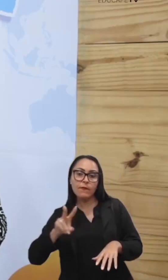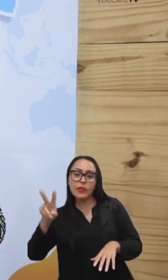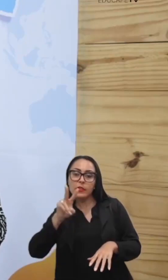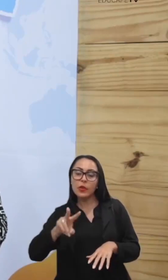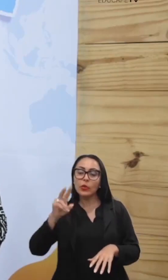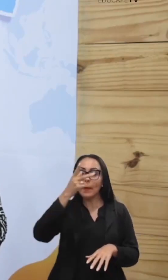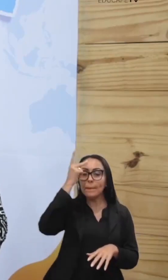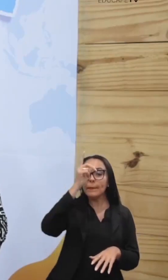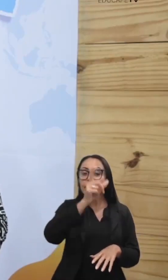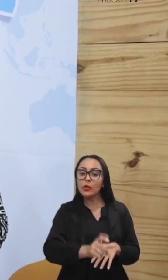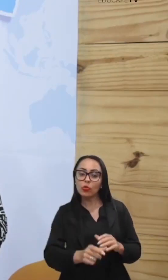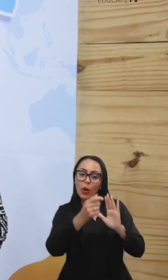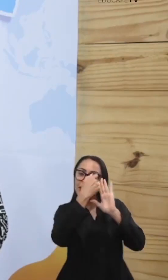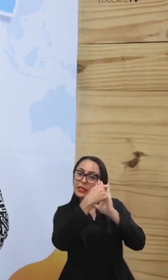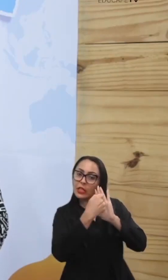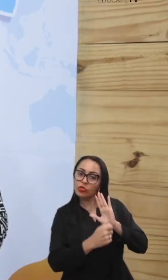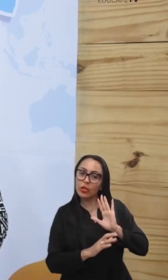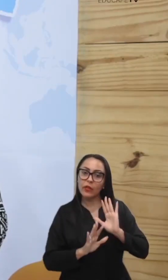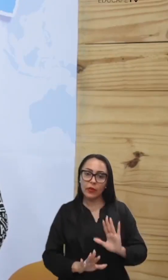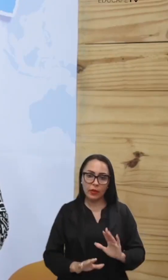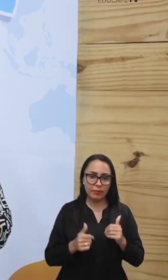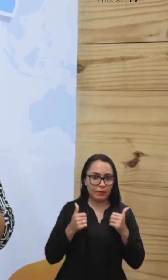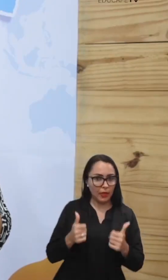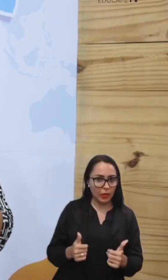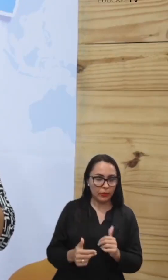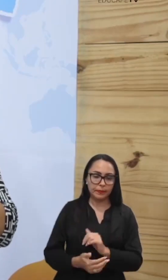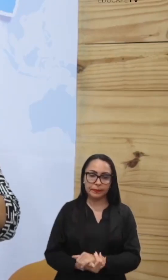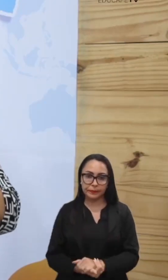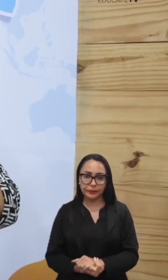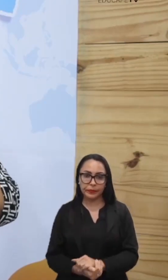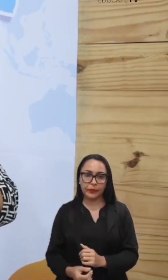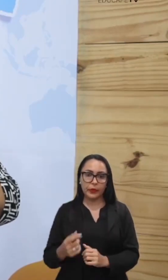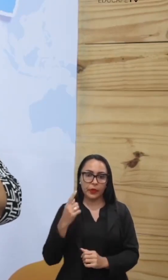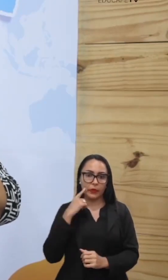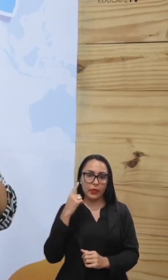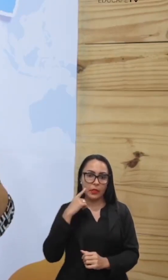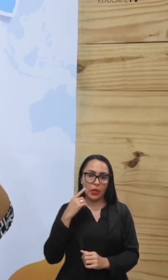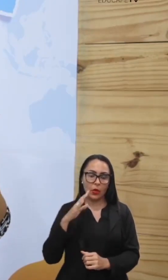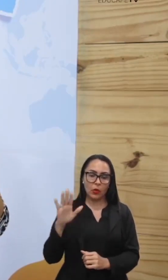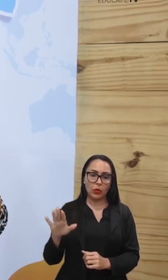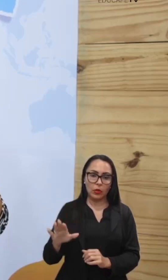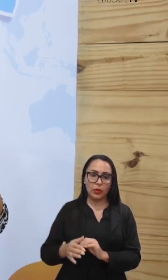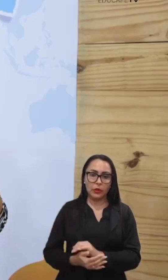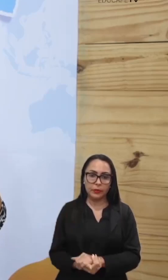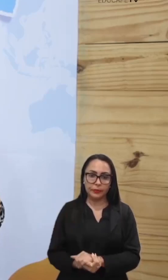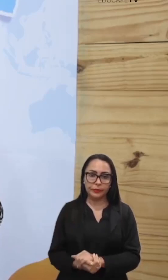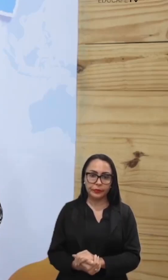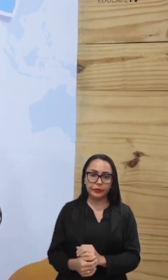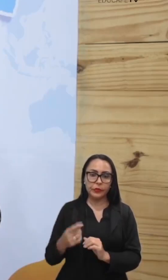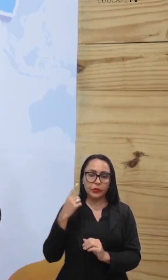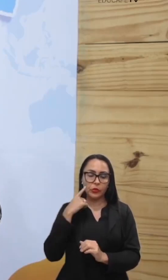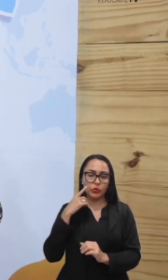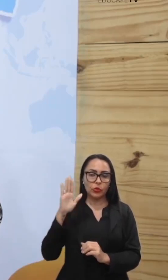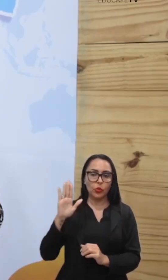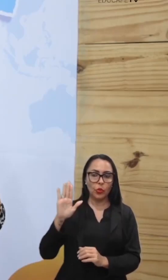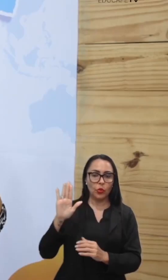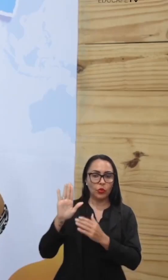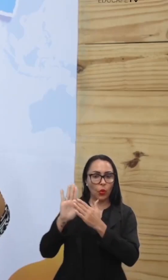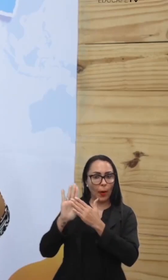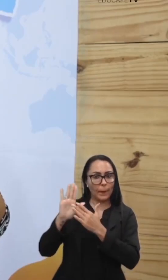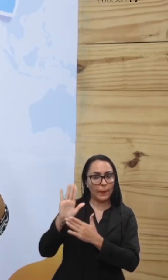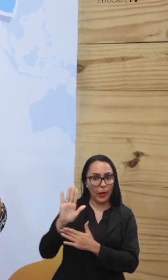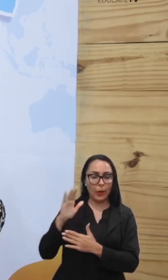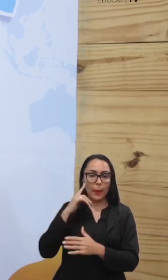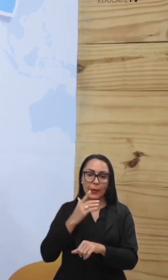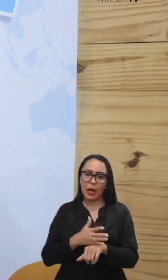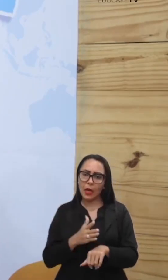da pessoa que está escrevendo, tá certo? A visão do dorso da mão, até agora a gente já só estudou a palma, né? A palma é